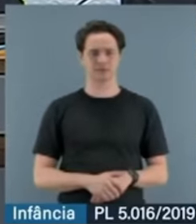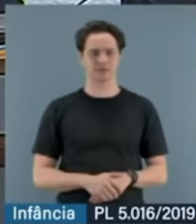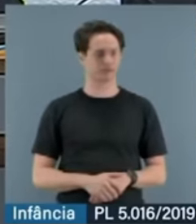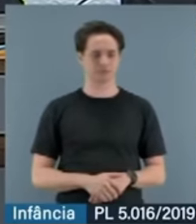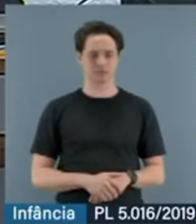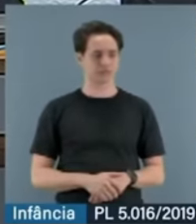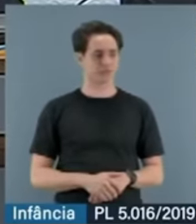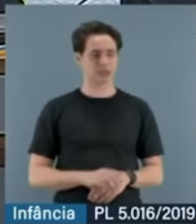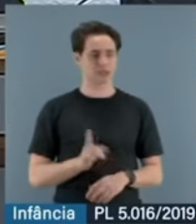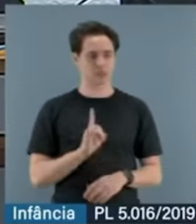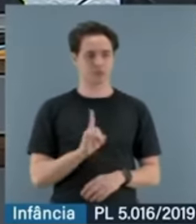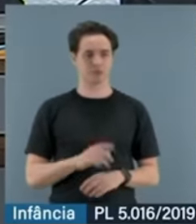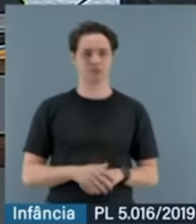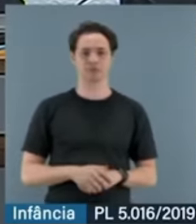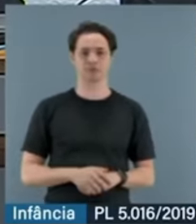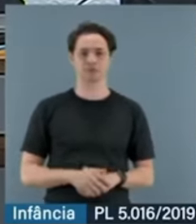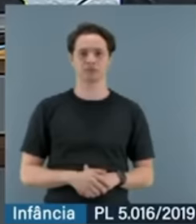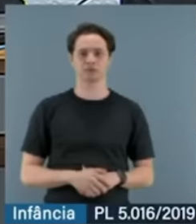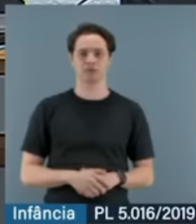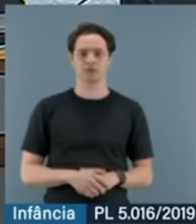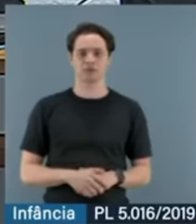Não. Não?